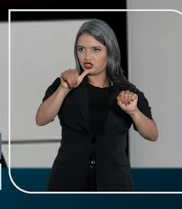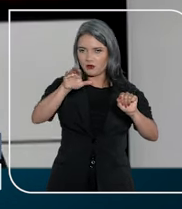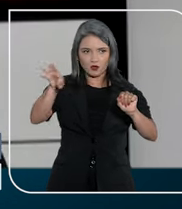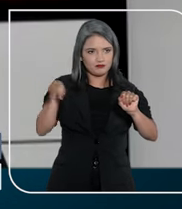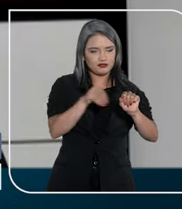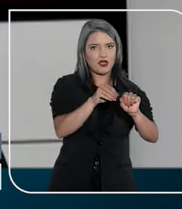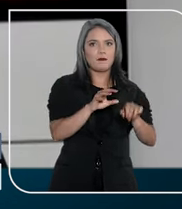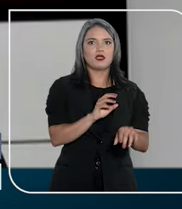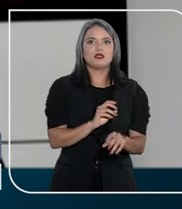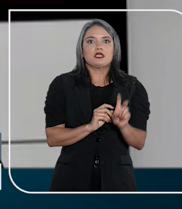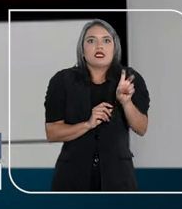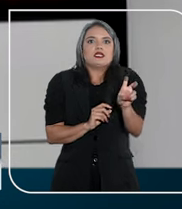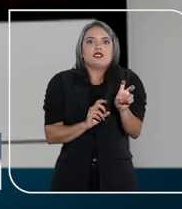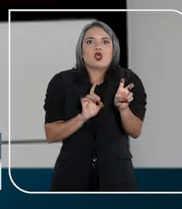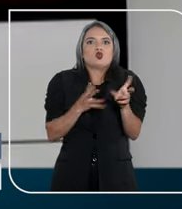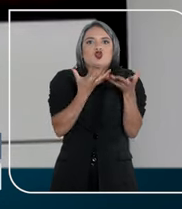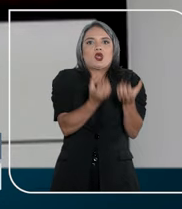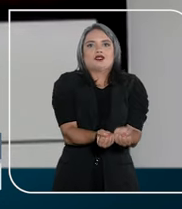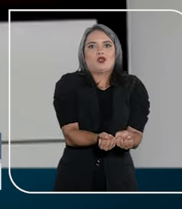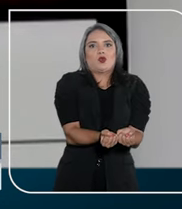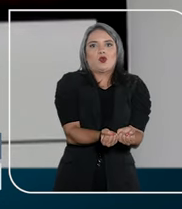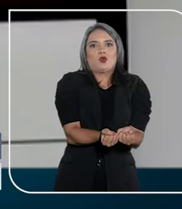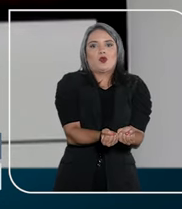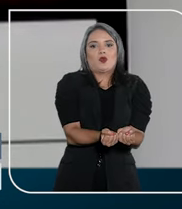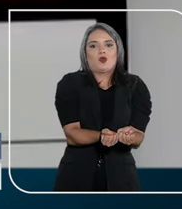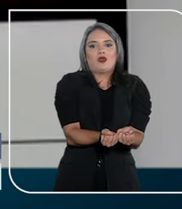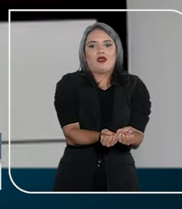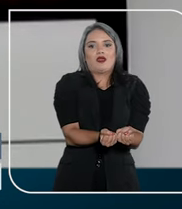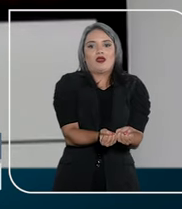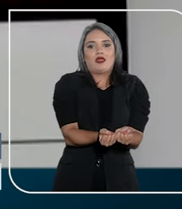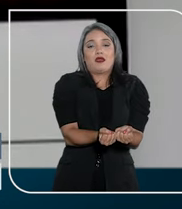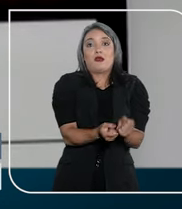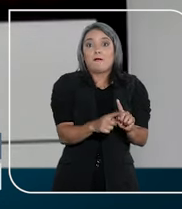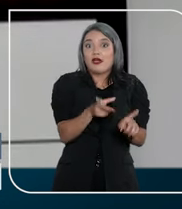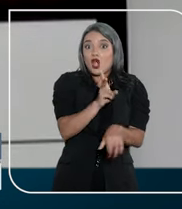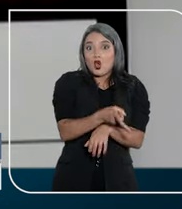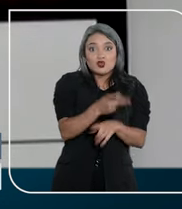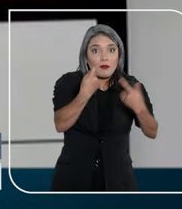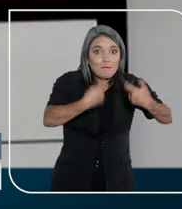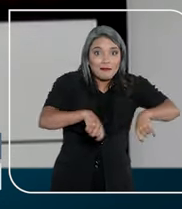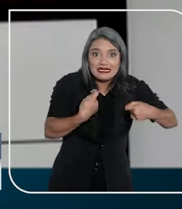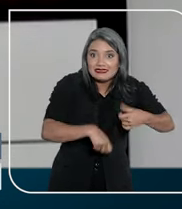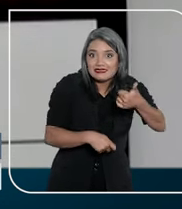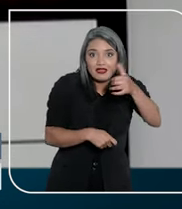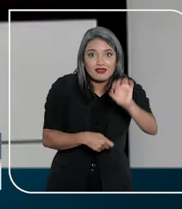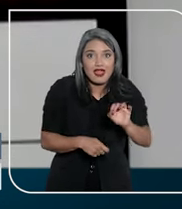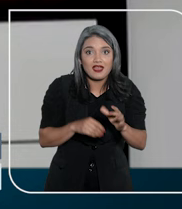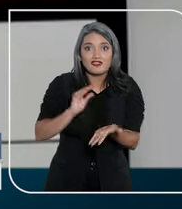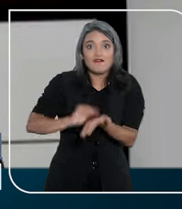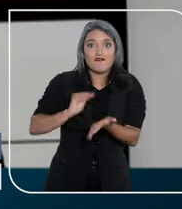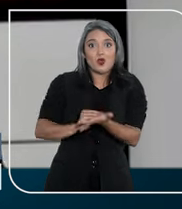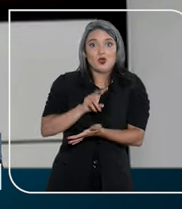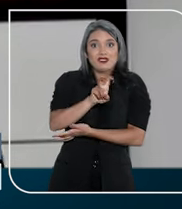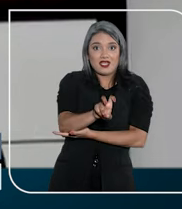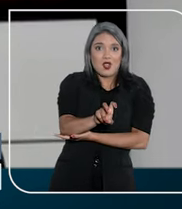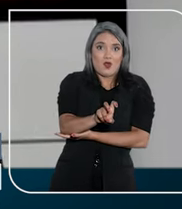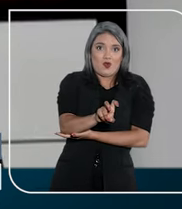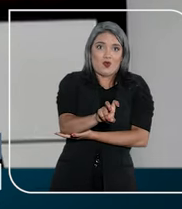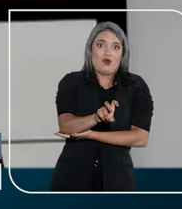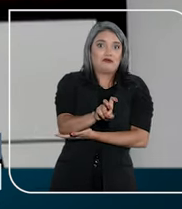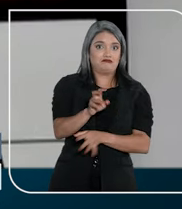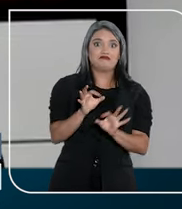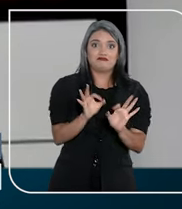posse, o interesse de nomear 10 persiste. Foi manifesto pela administração, isso é